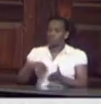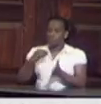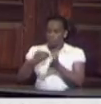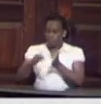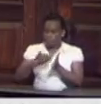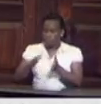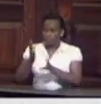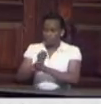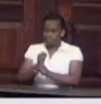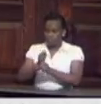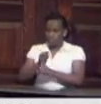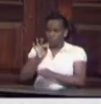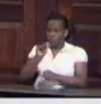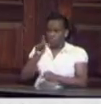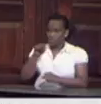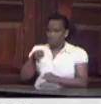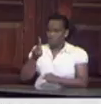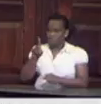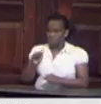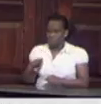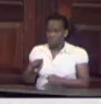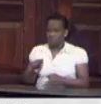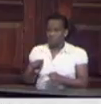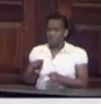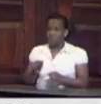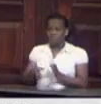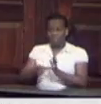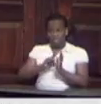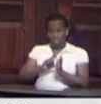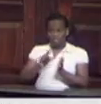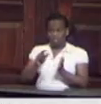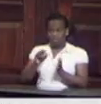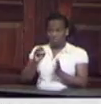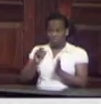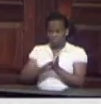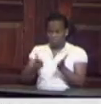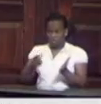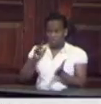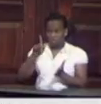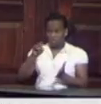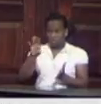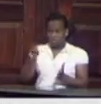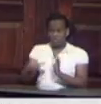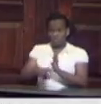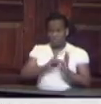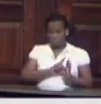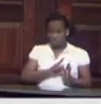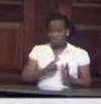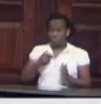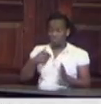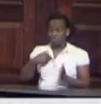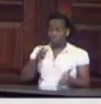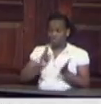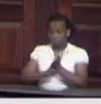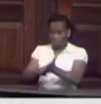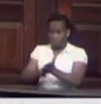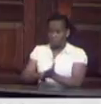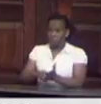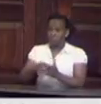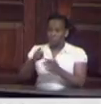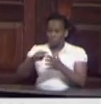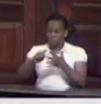secretário de Fazenda, foi antes do artigo, com mais de 12